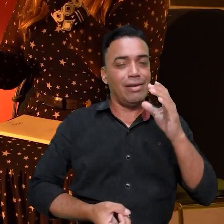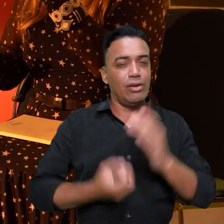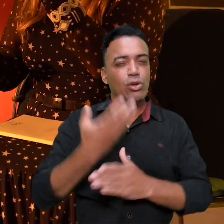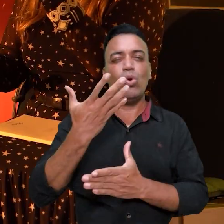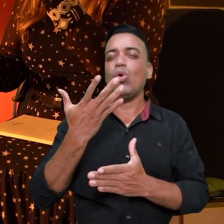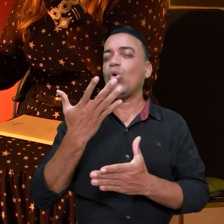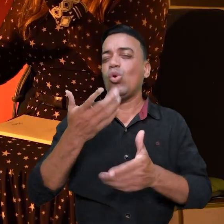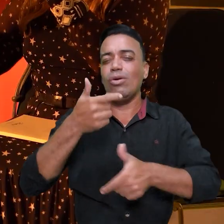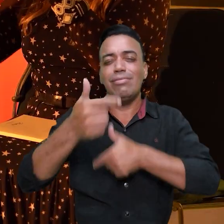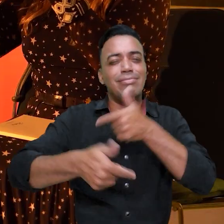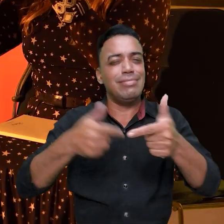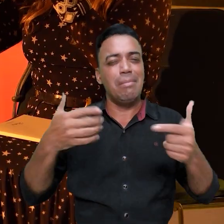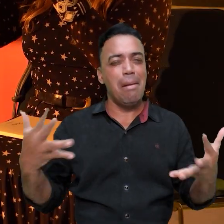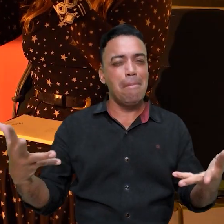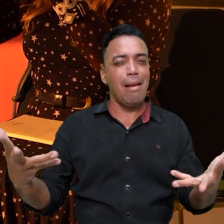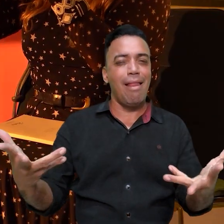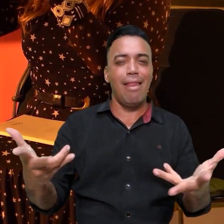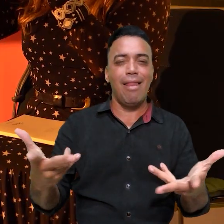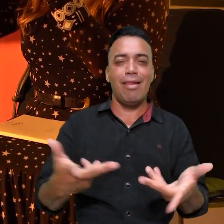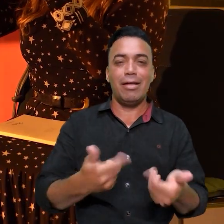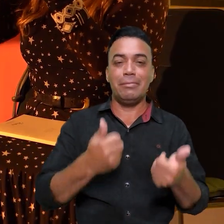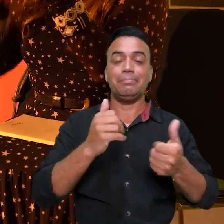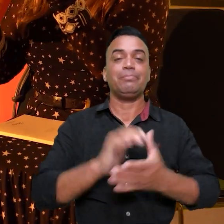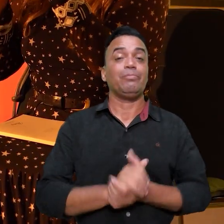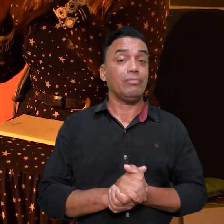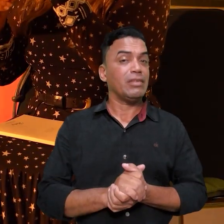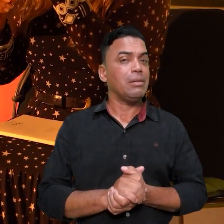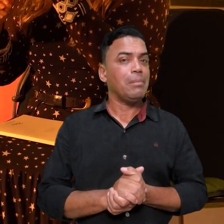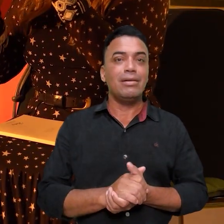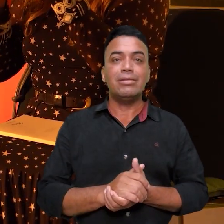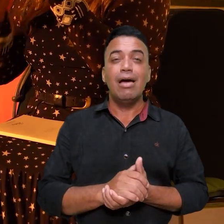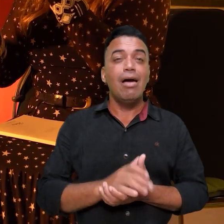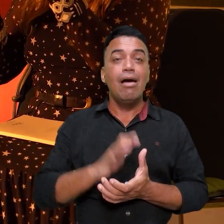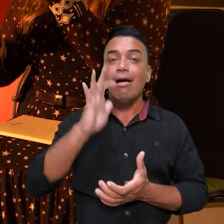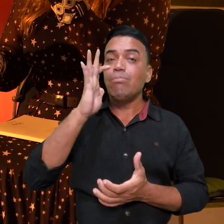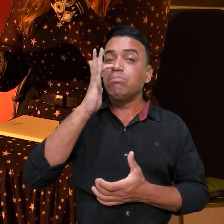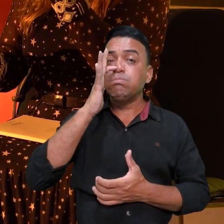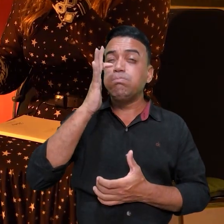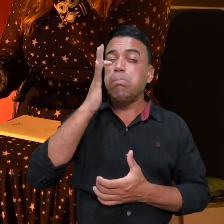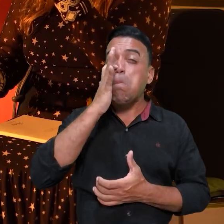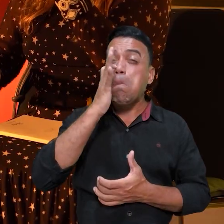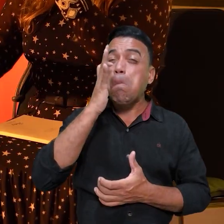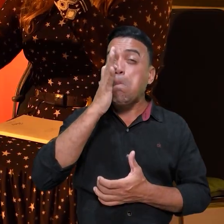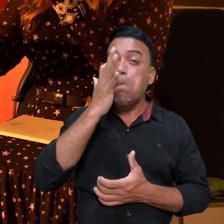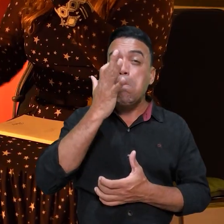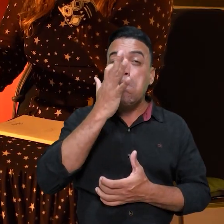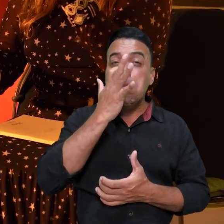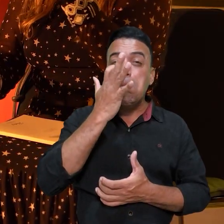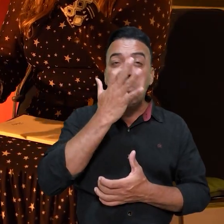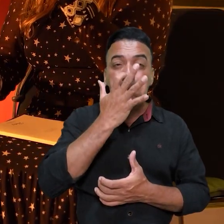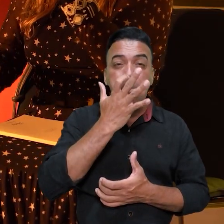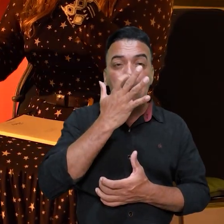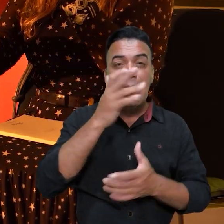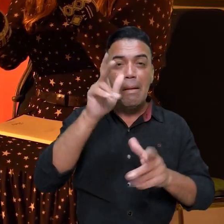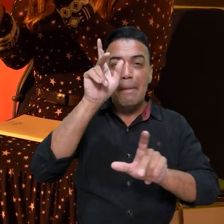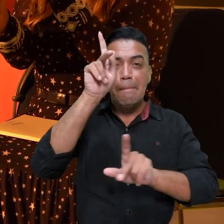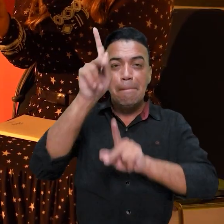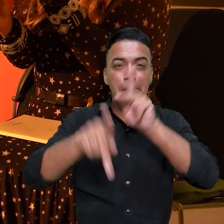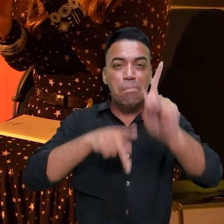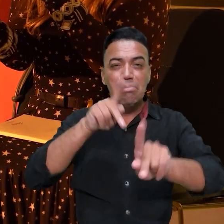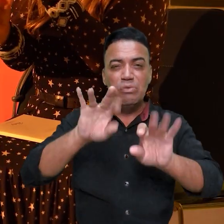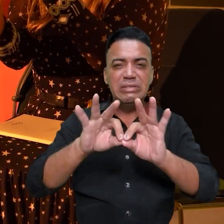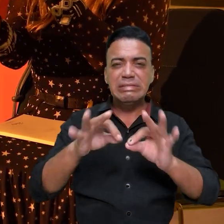obra magnífica. Mas é impressionante quanta gente muito simples, de